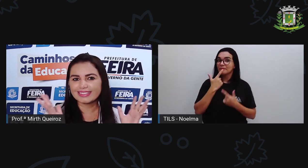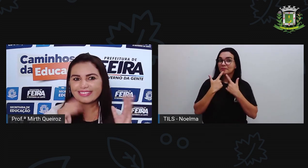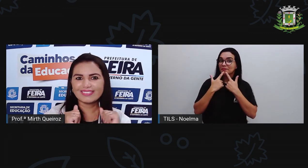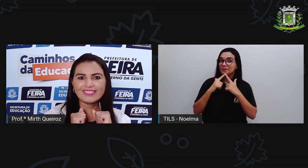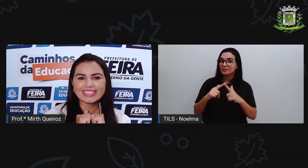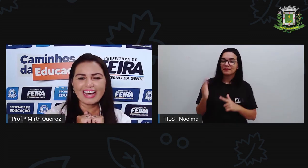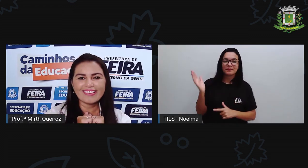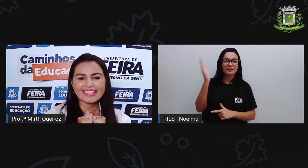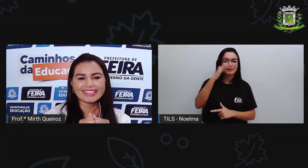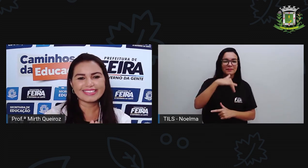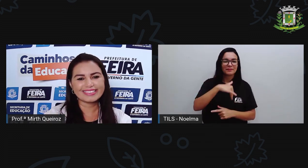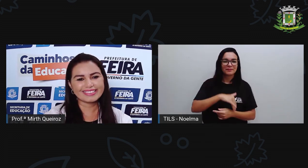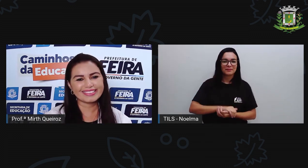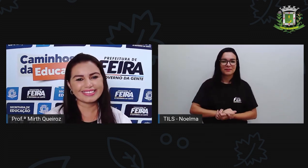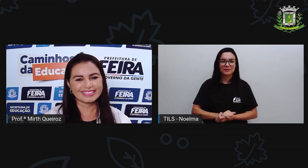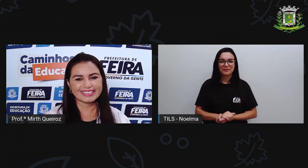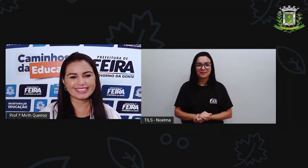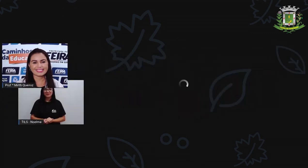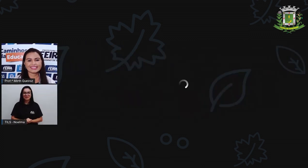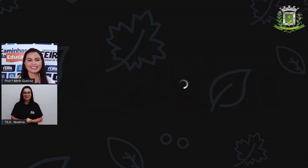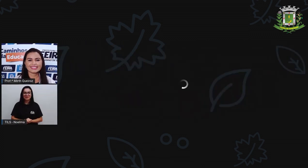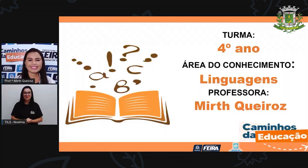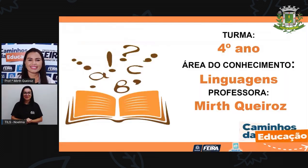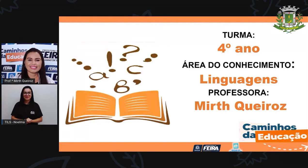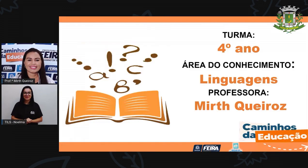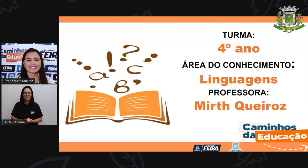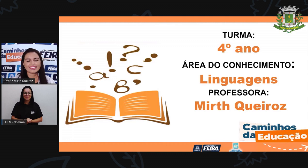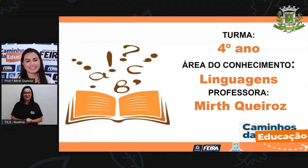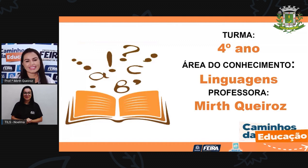linguagens. Vamos à aula?